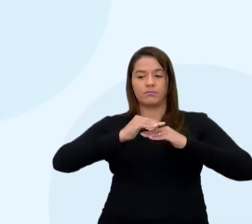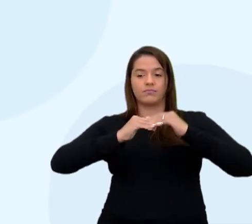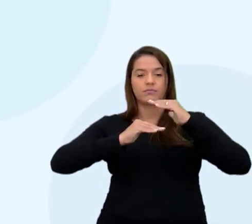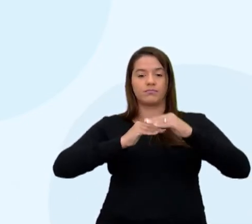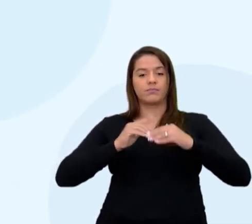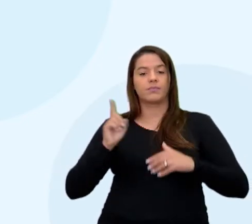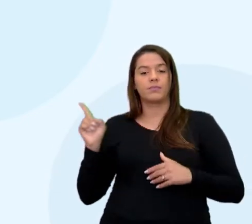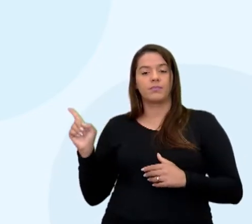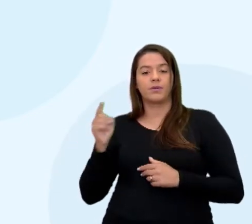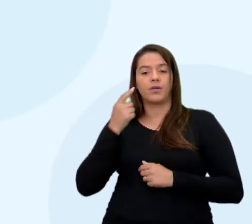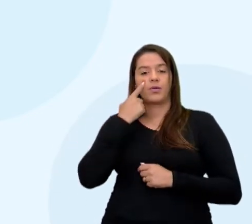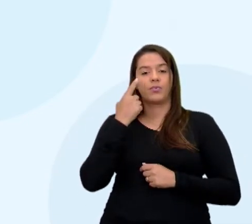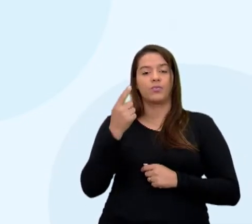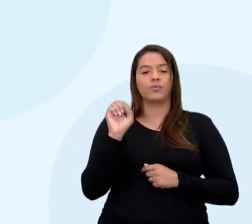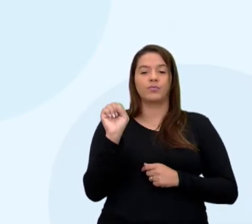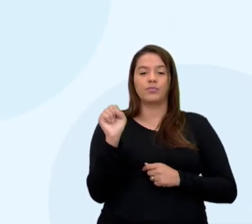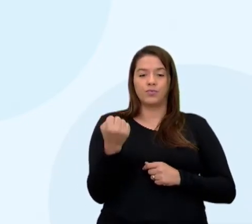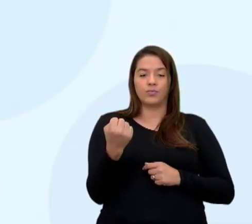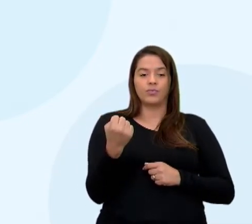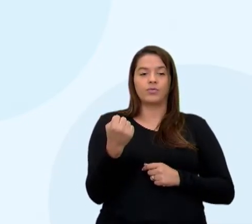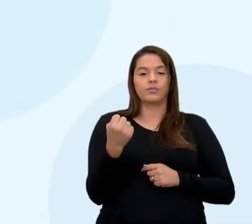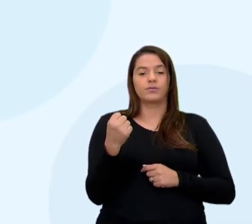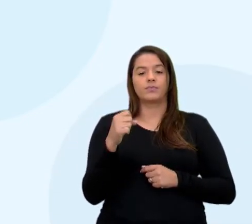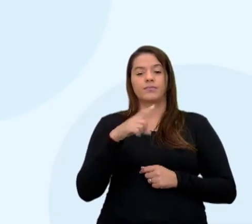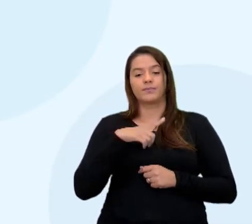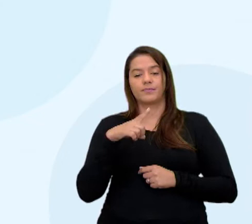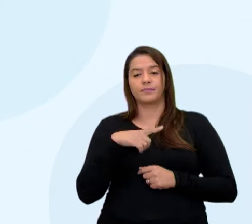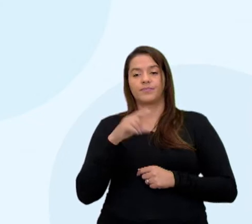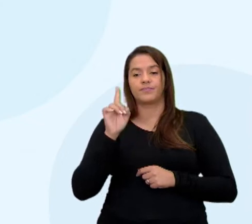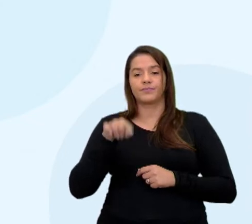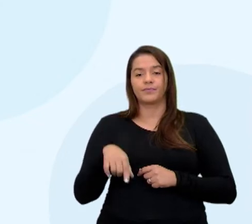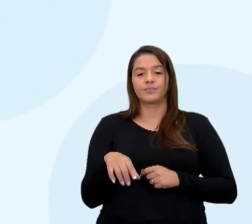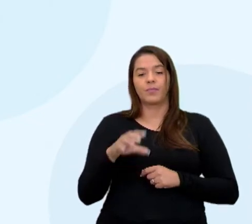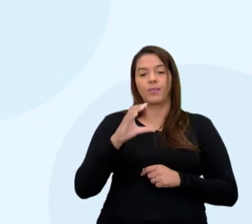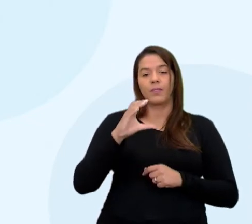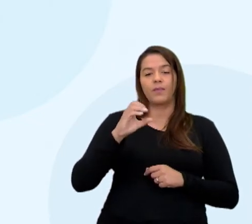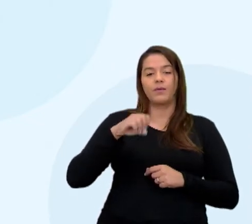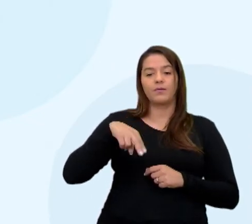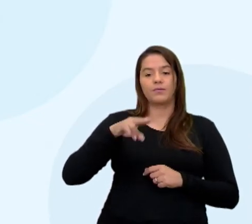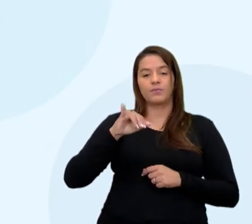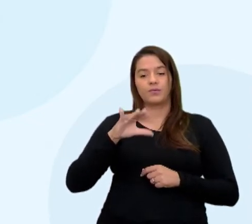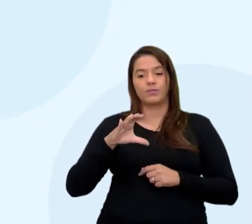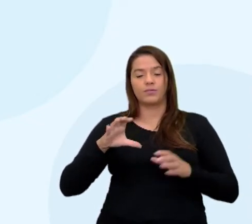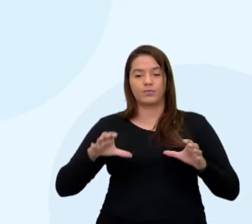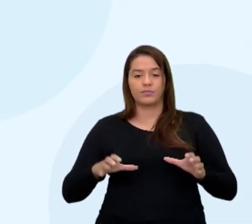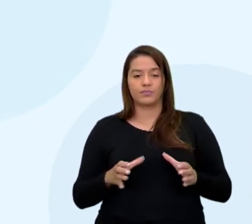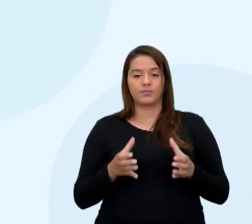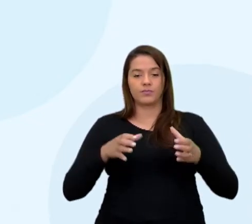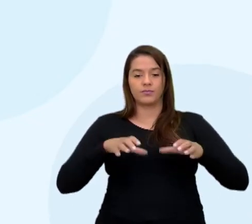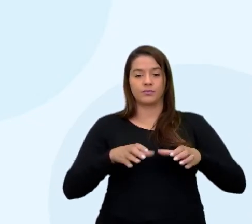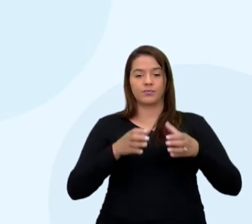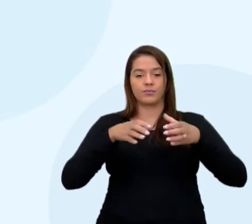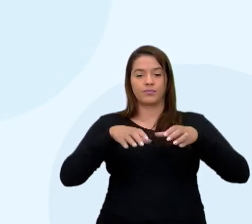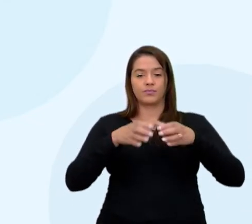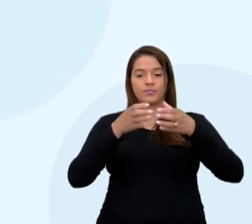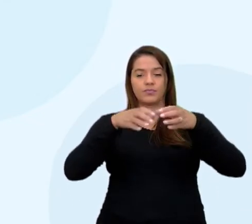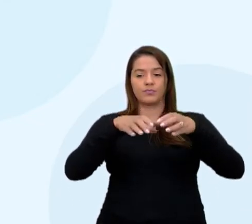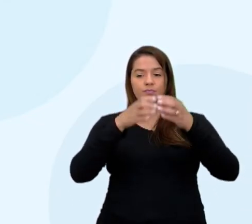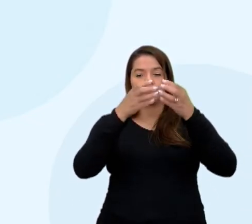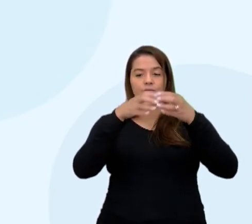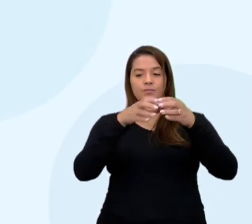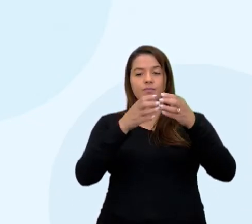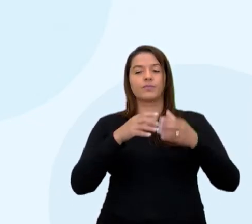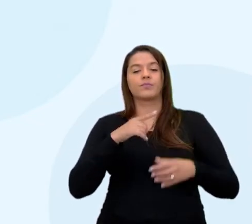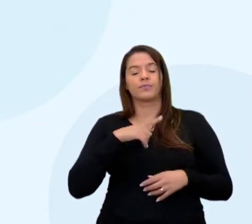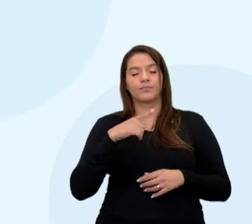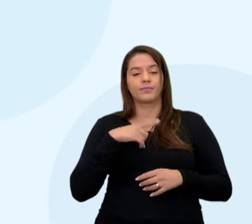que ele aparece aí é o cone, porque aparece não só um, mas diversos cones aí, né, na região aí do